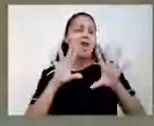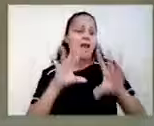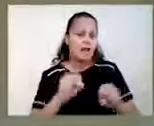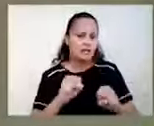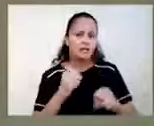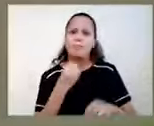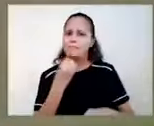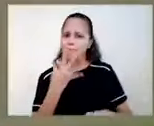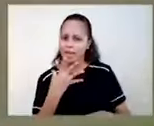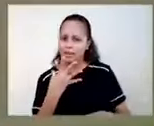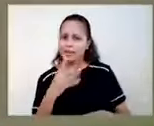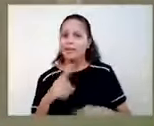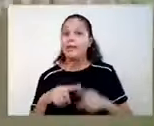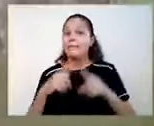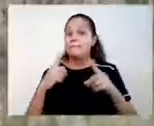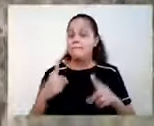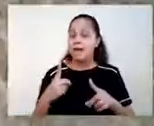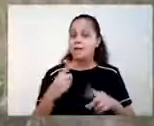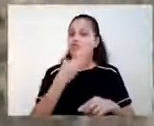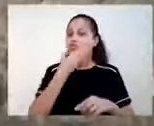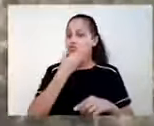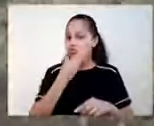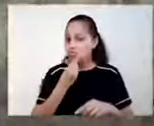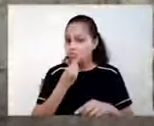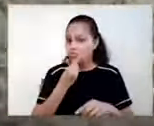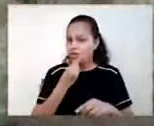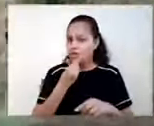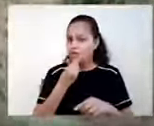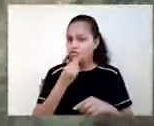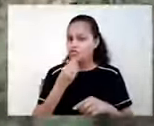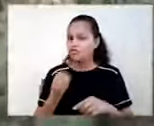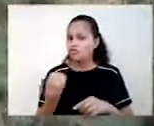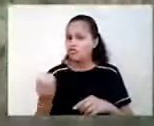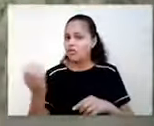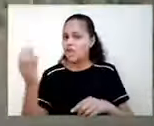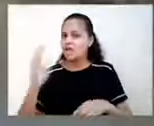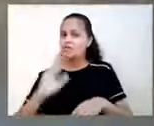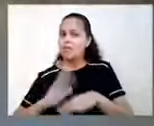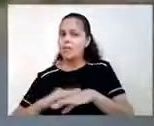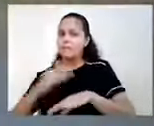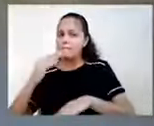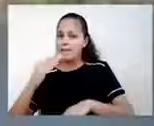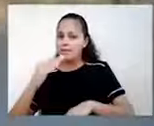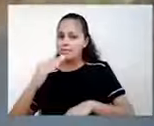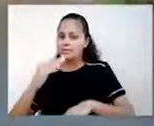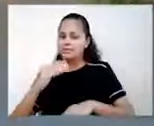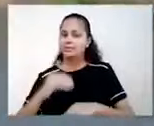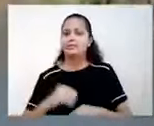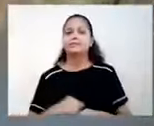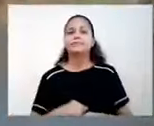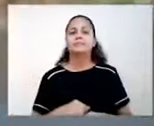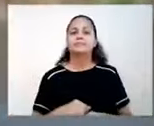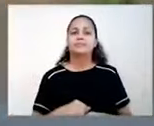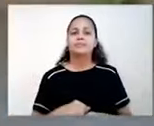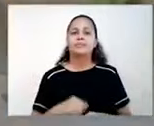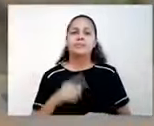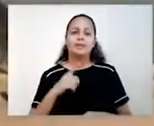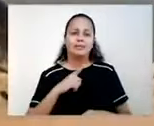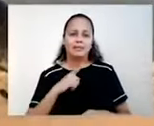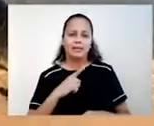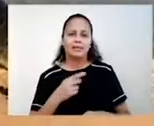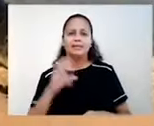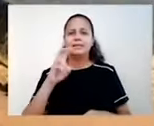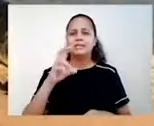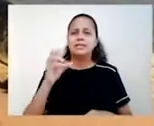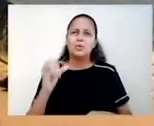muito bem, mas os machos viajam mais longe a cada dia do que as fêmeas, por isso que eles têm territórios maiores.